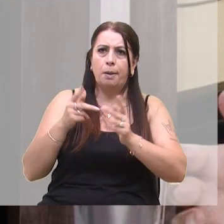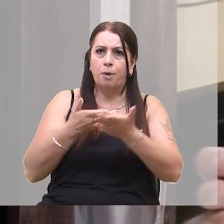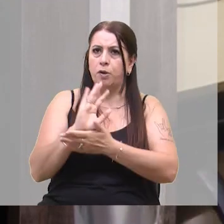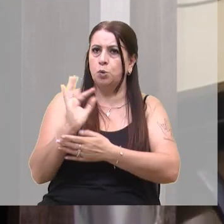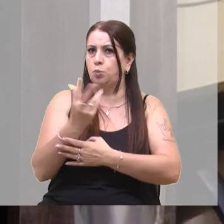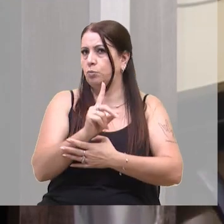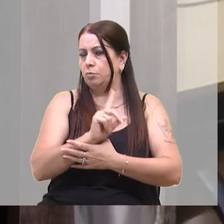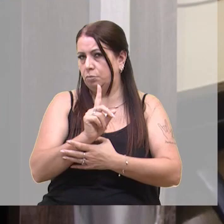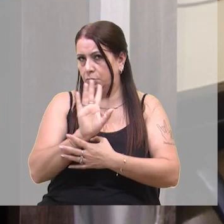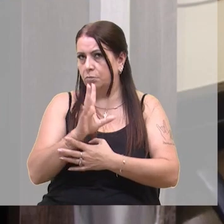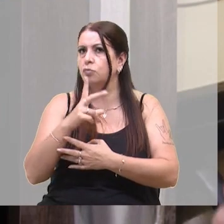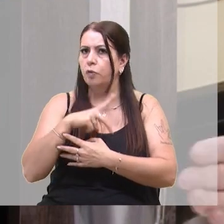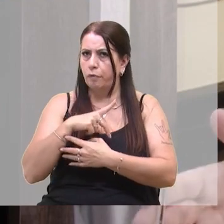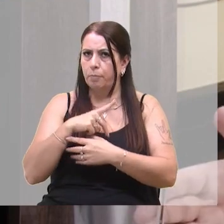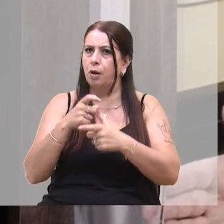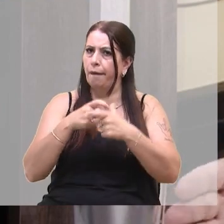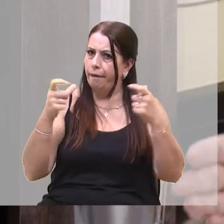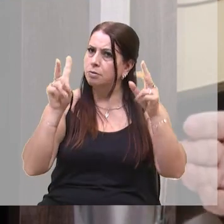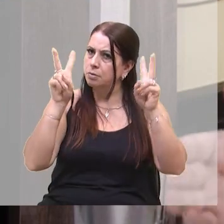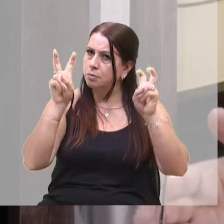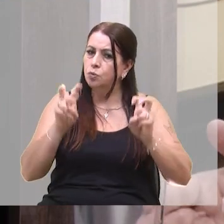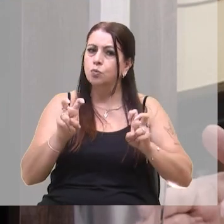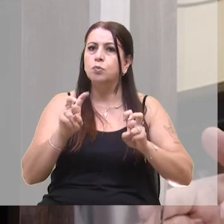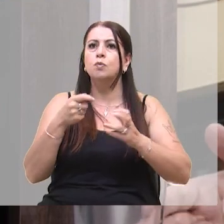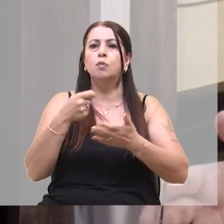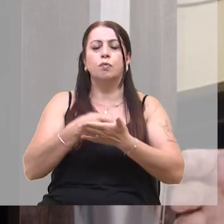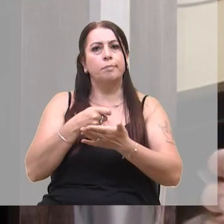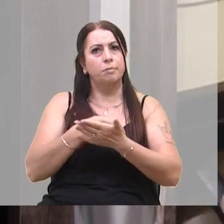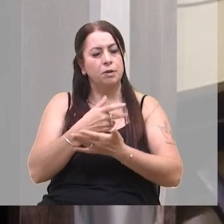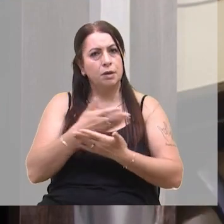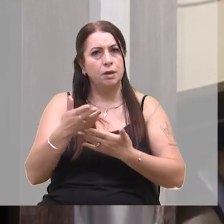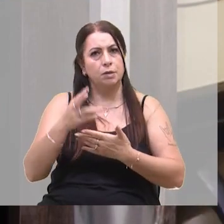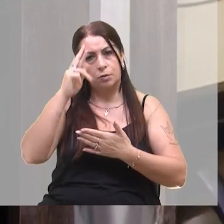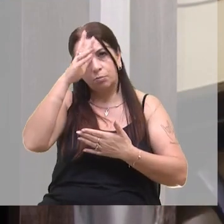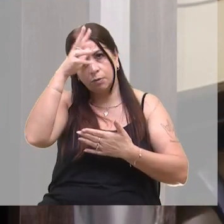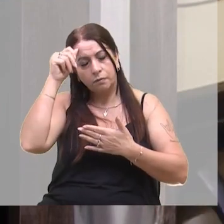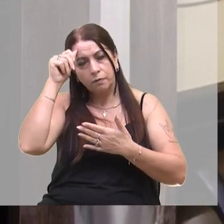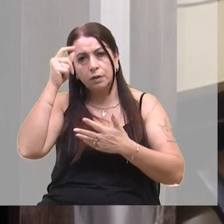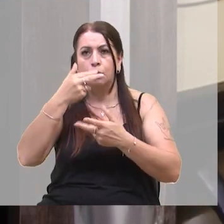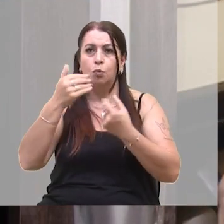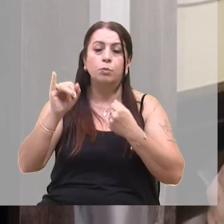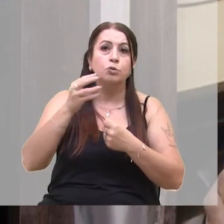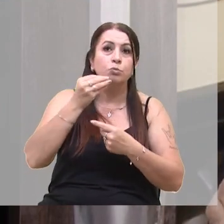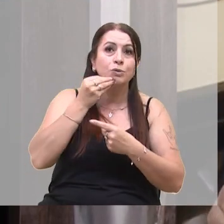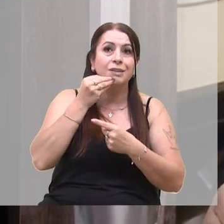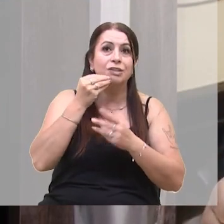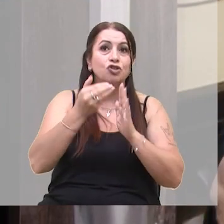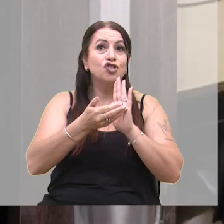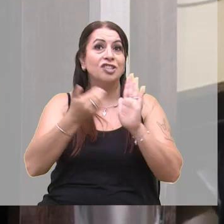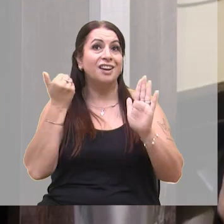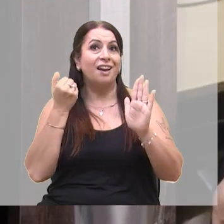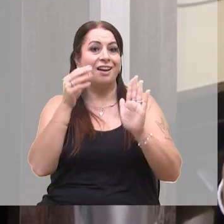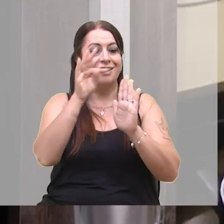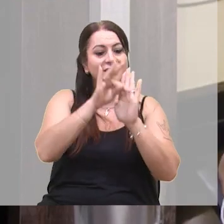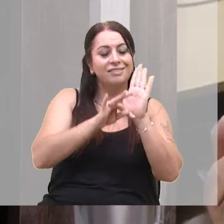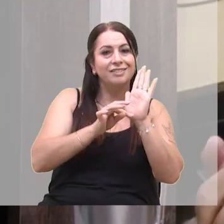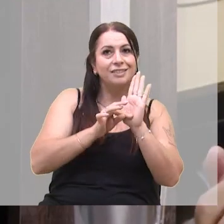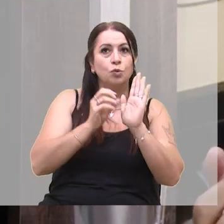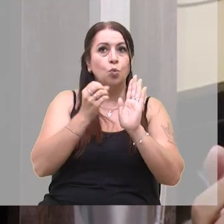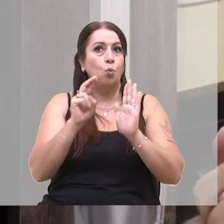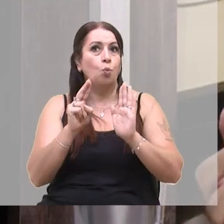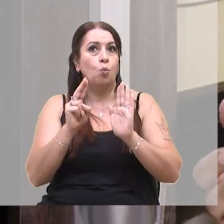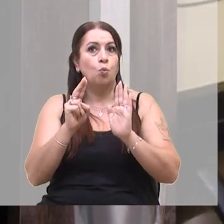vereadores são obrigados a aprovar tudo. E, aliás, tivemos grandes assuntos aí que foi obrigado o prefeito em algumas oportunidades a